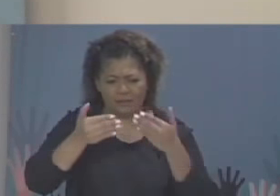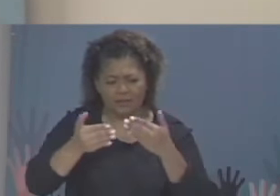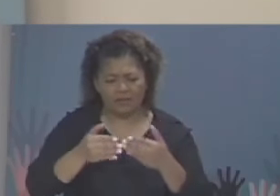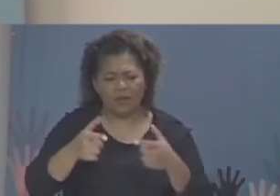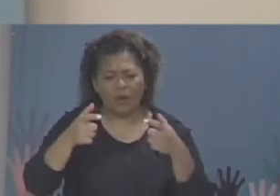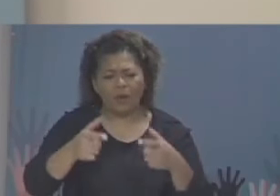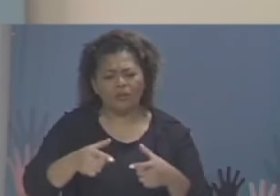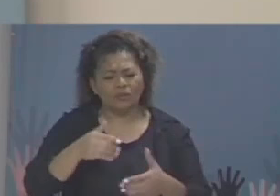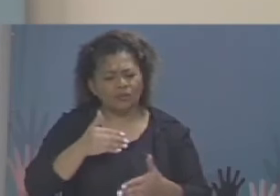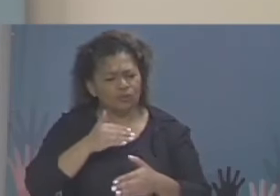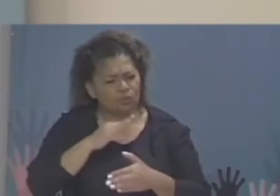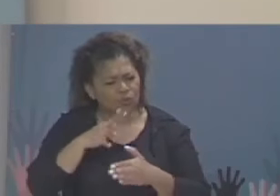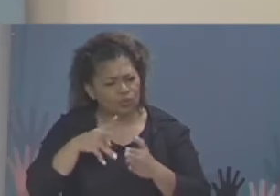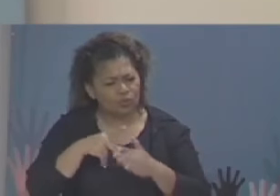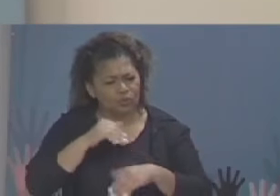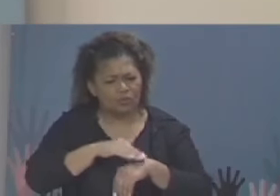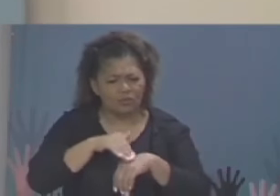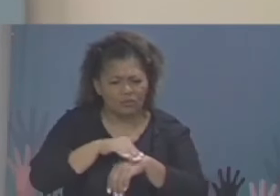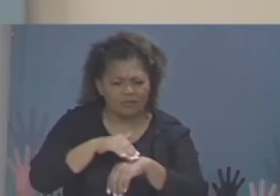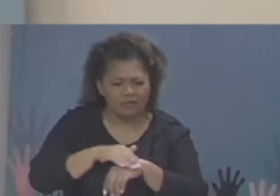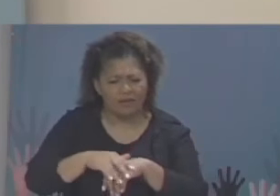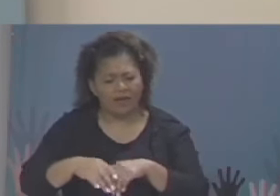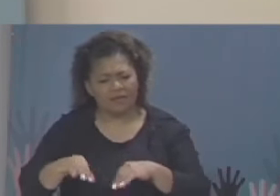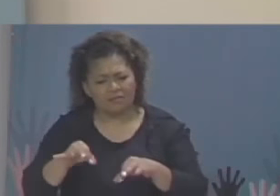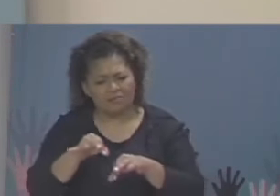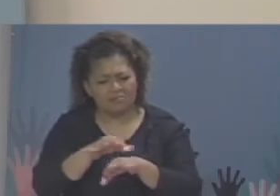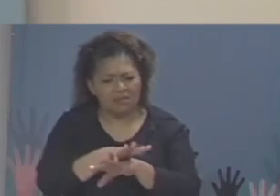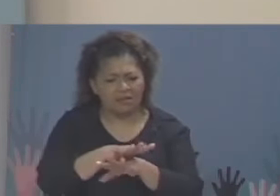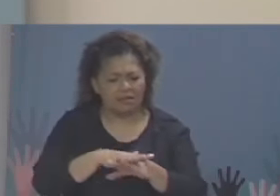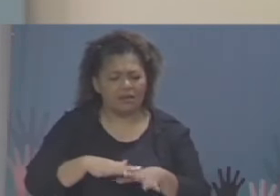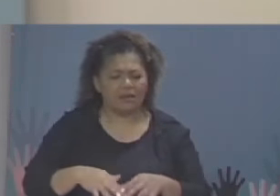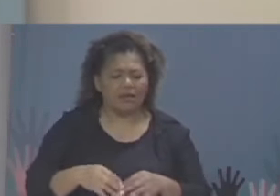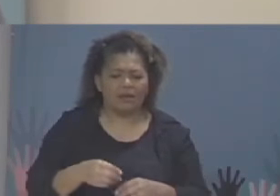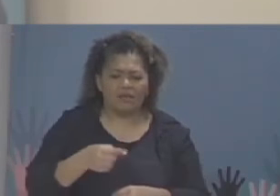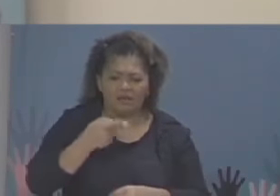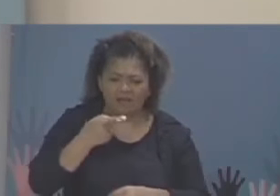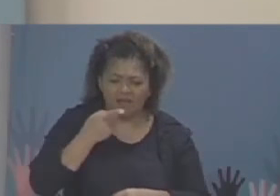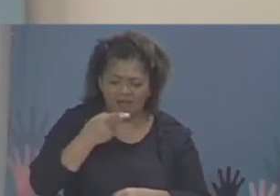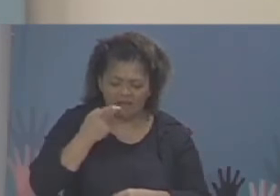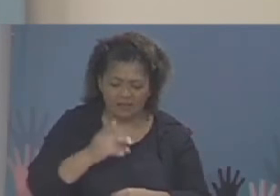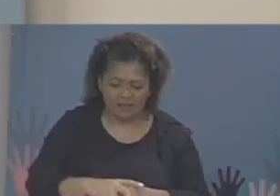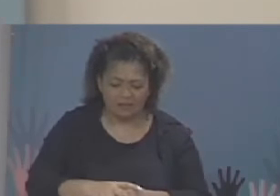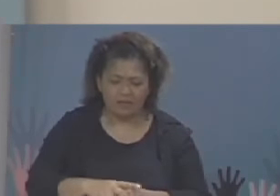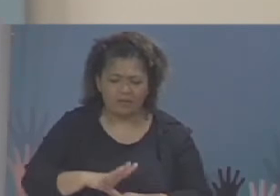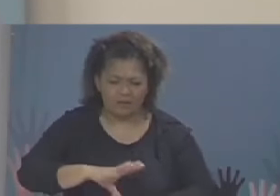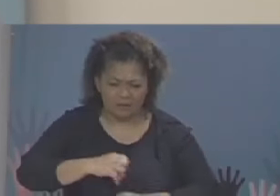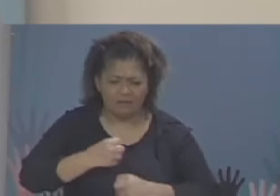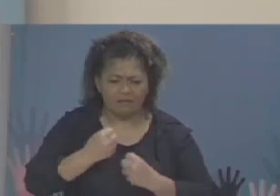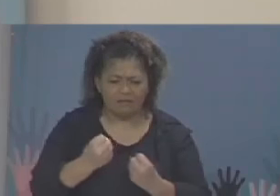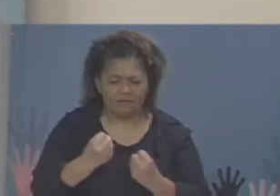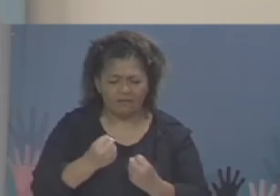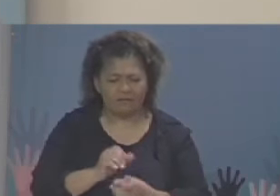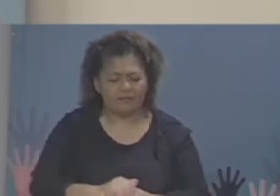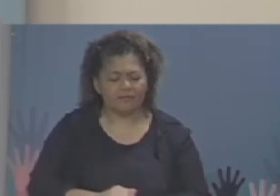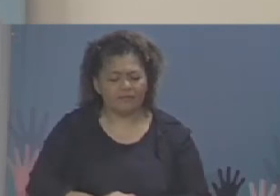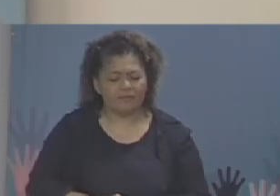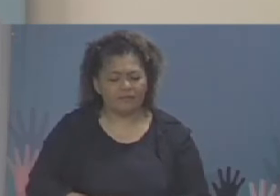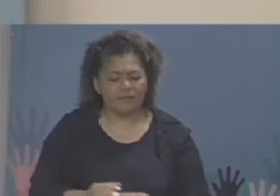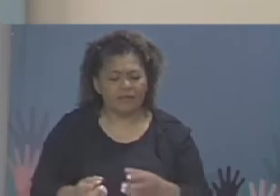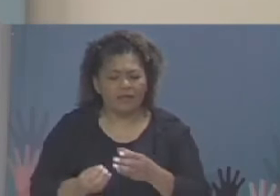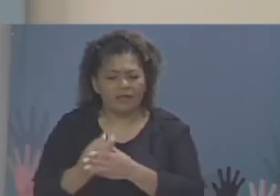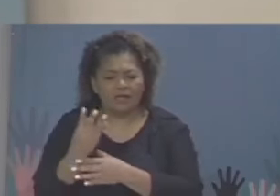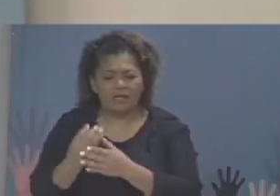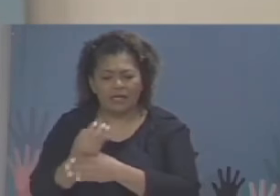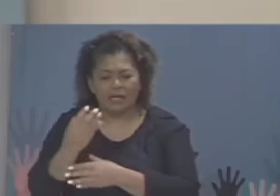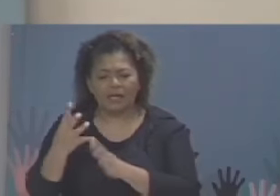psicologia brasileira. Vocês falam isso com grande bravura, com grande desenvoltura, que vocês criaram esse modelo de CNP, que vocês criaram